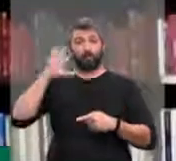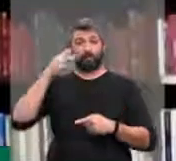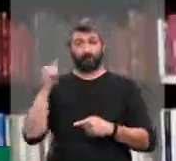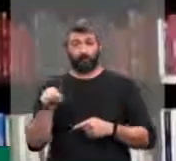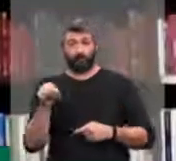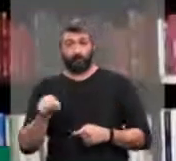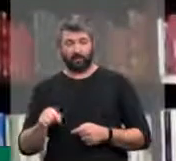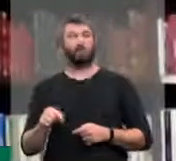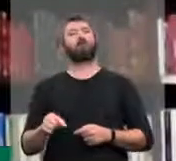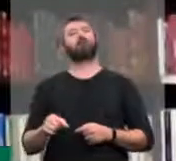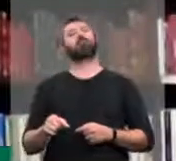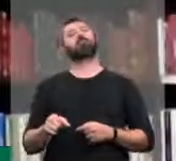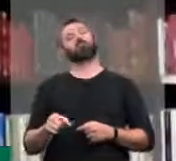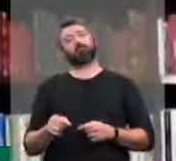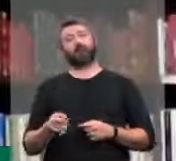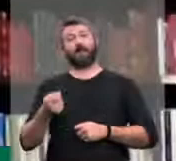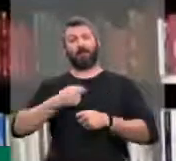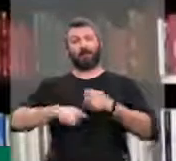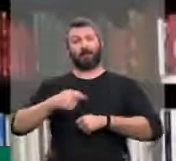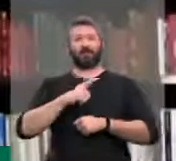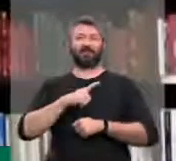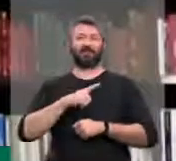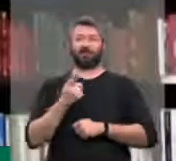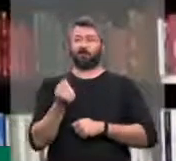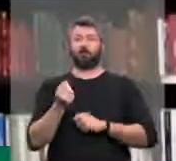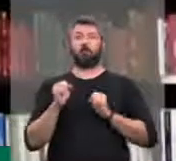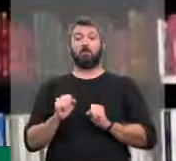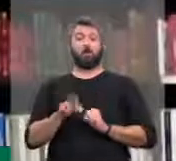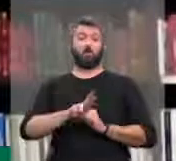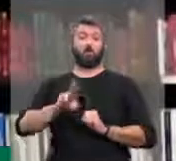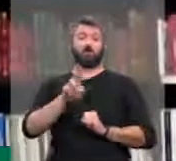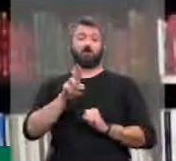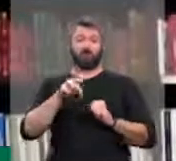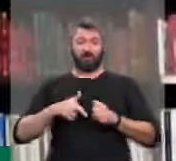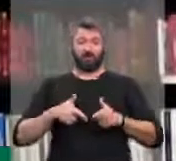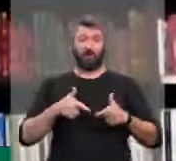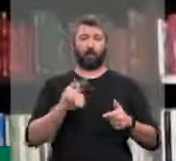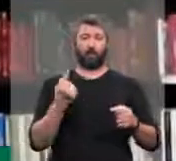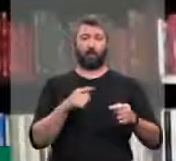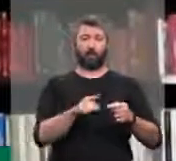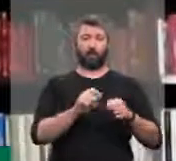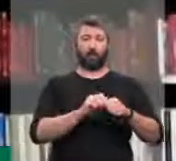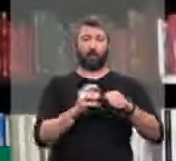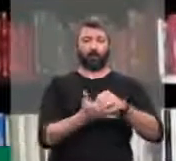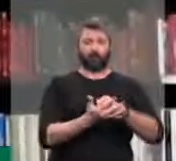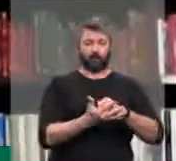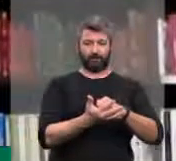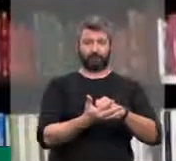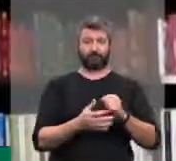ordem não apenas poupa recursos que poderão ser empregados no enfrentamento da crise sanitária que